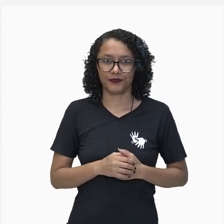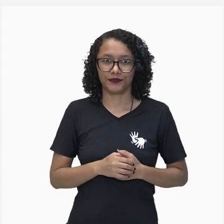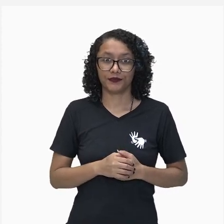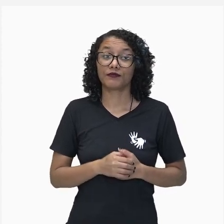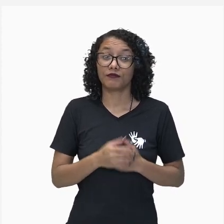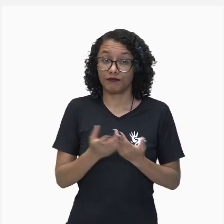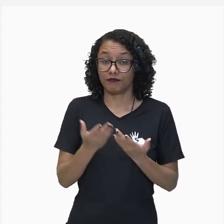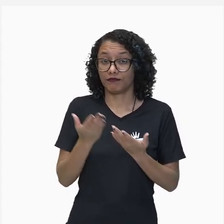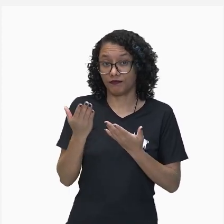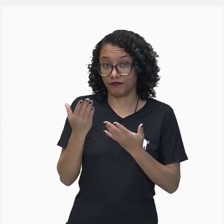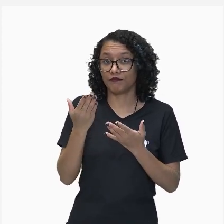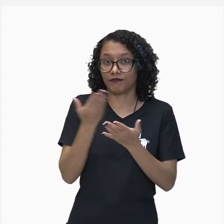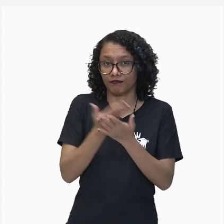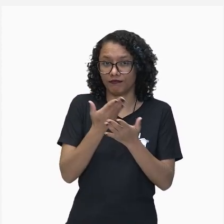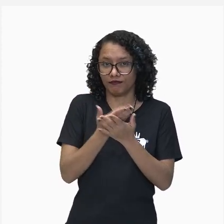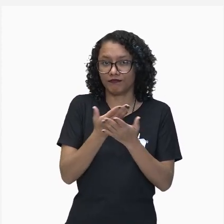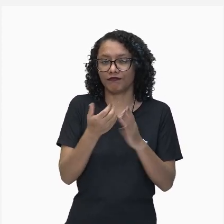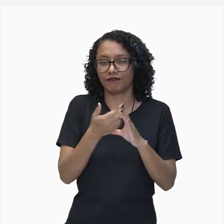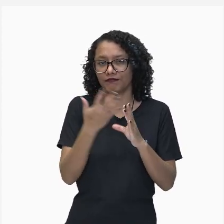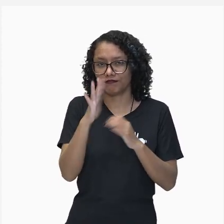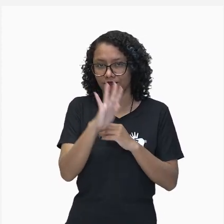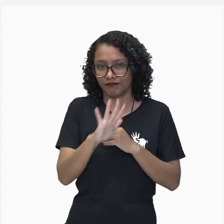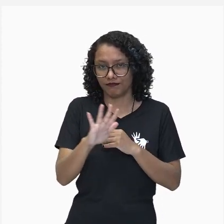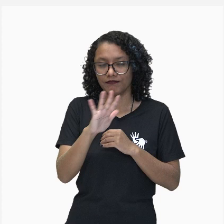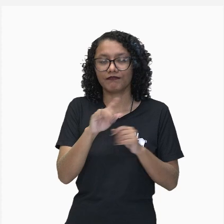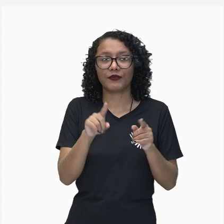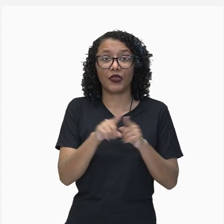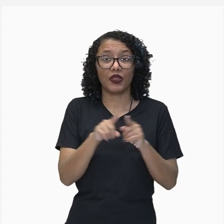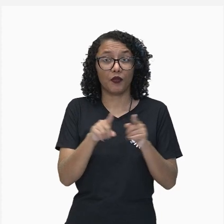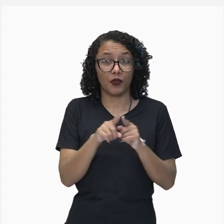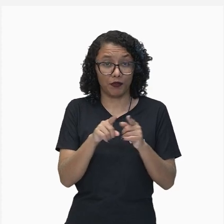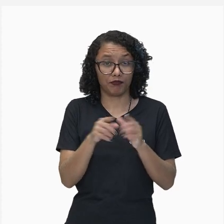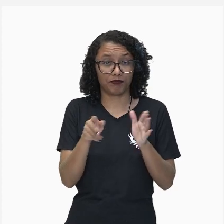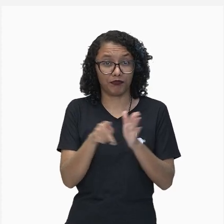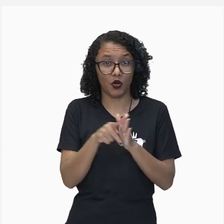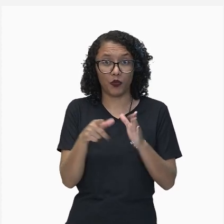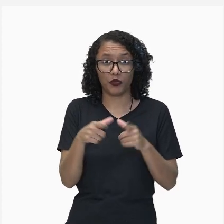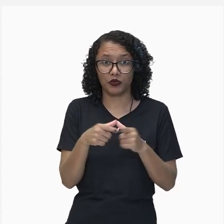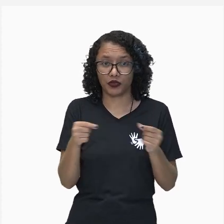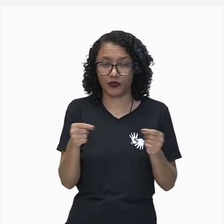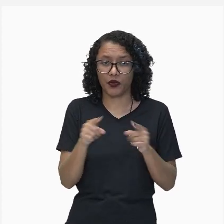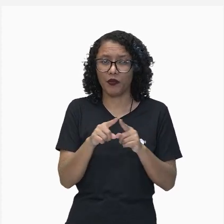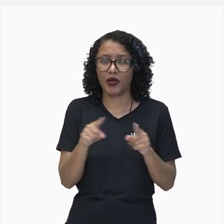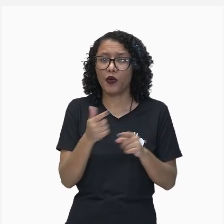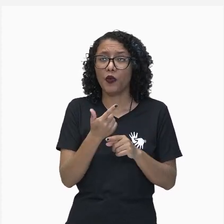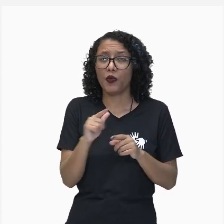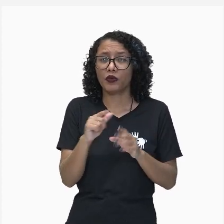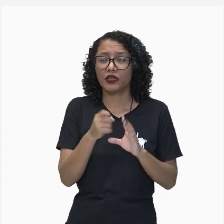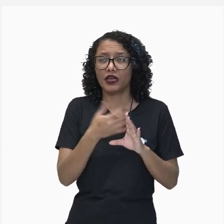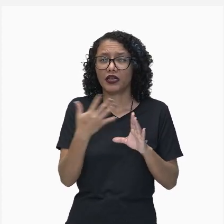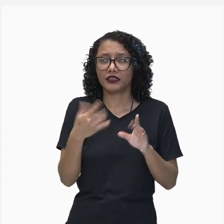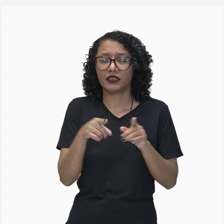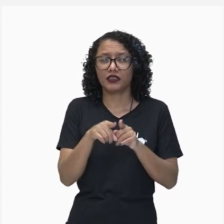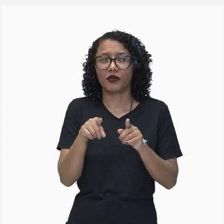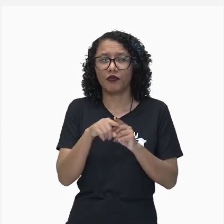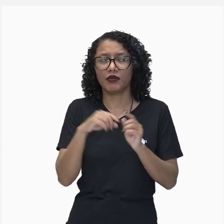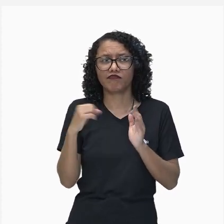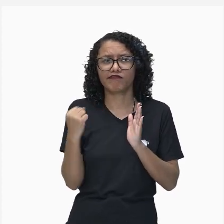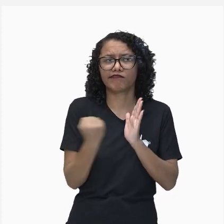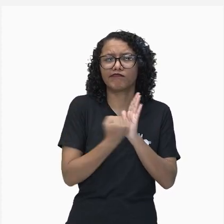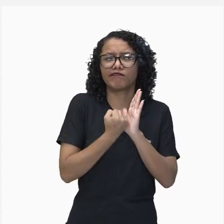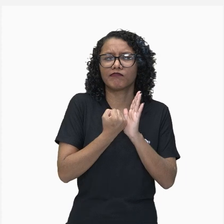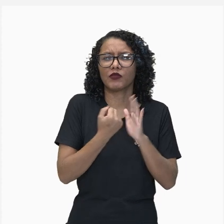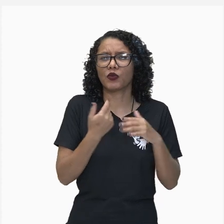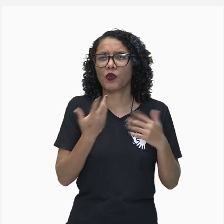essas características gerais aí do Japão. Mas uma característica marcante do Japão vão ser os